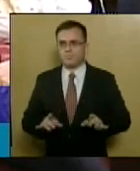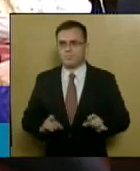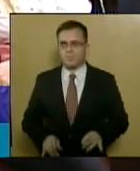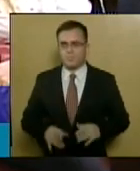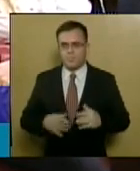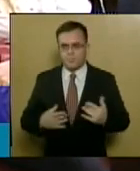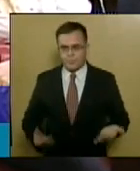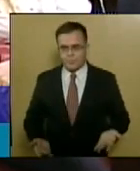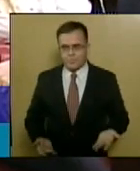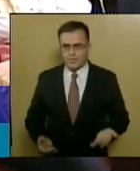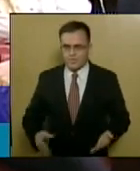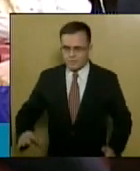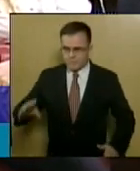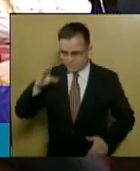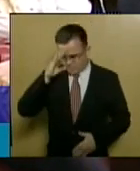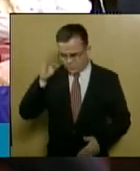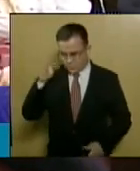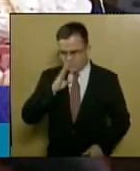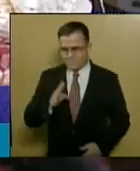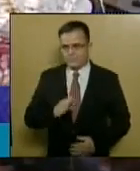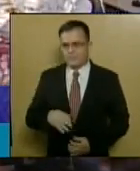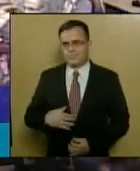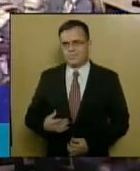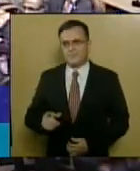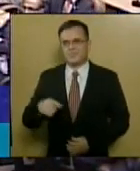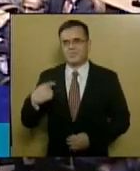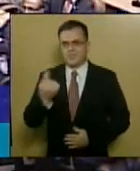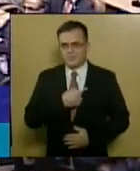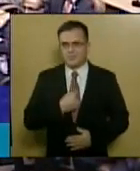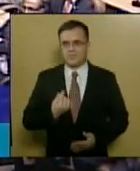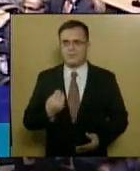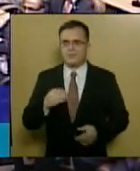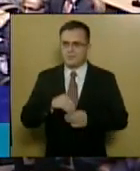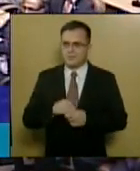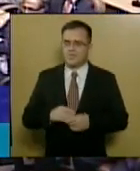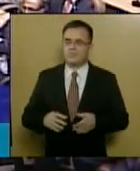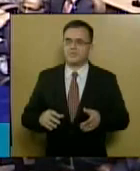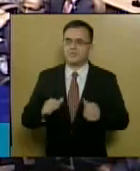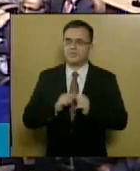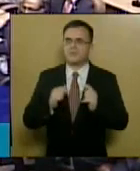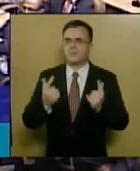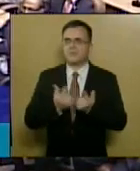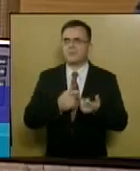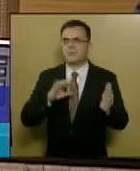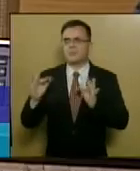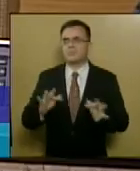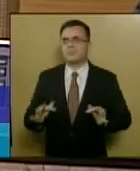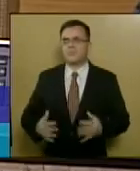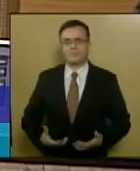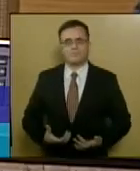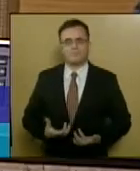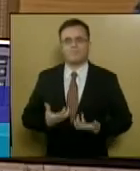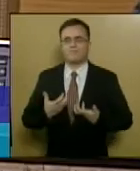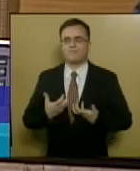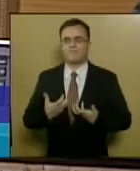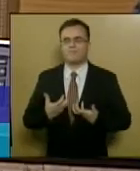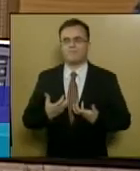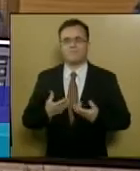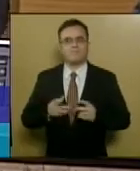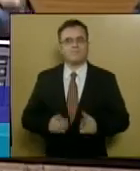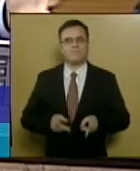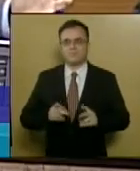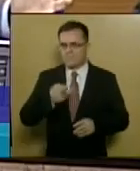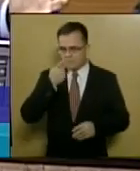tão valiosa que é o Exército Brasileiro. Nós que fazemos a Assembleia Legislativa é que estamos felizes, estamos orgulhosos e dizemos